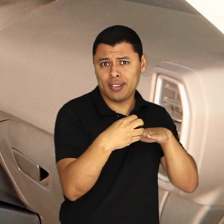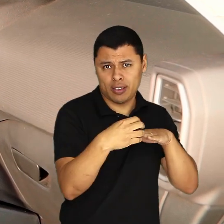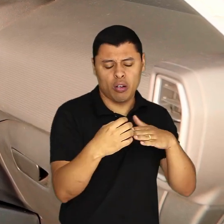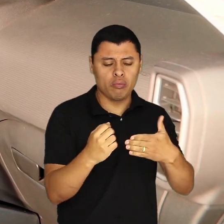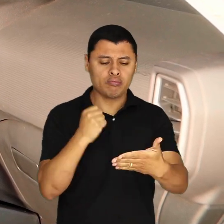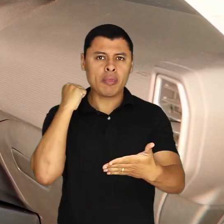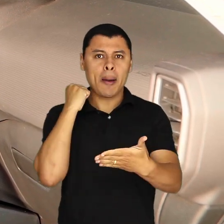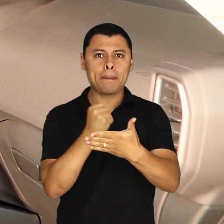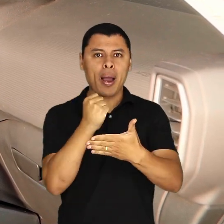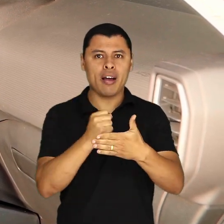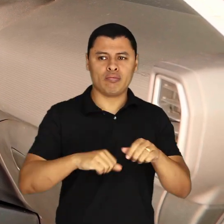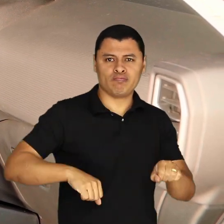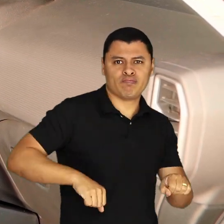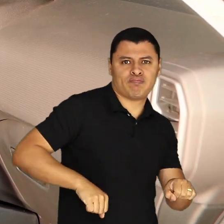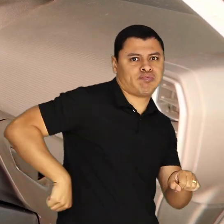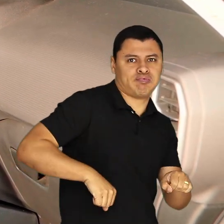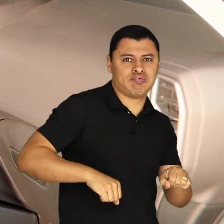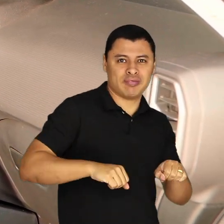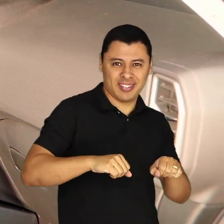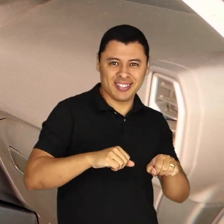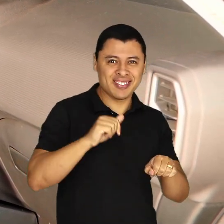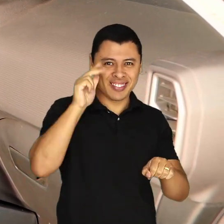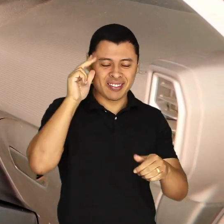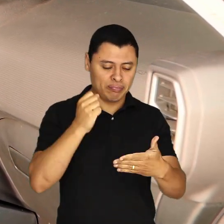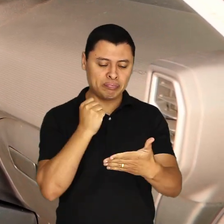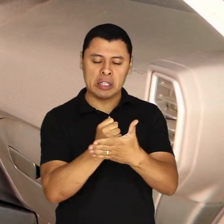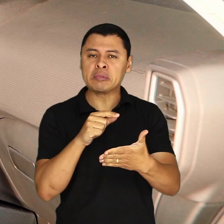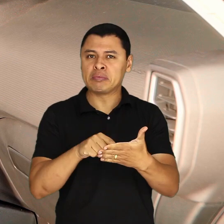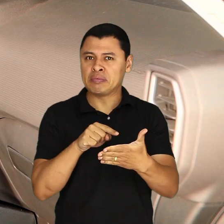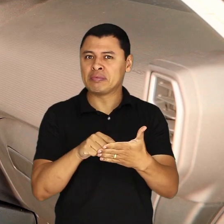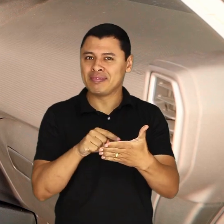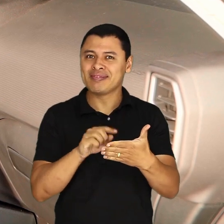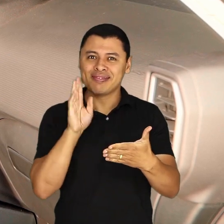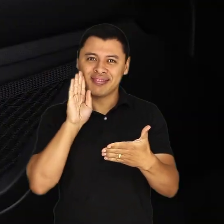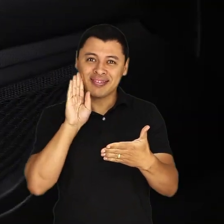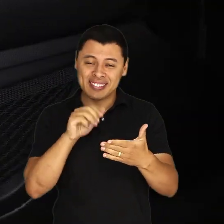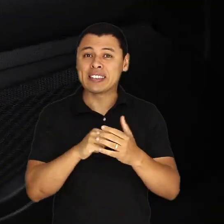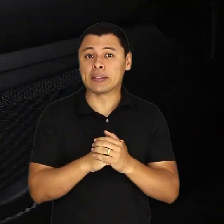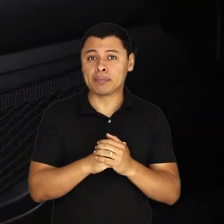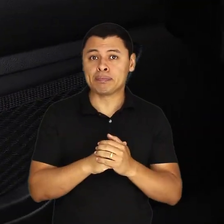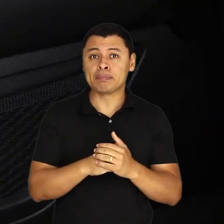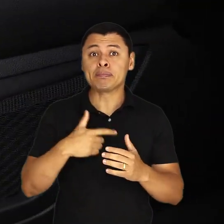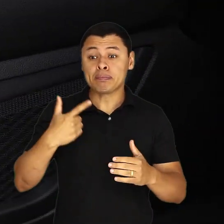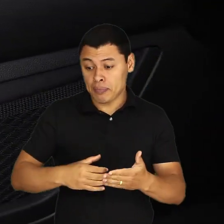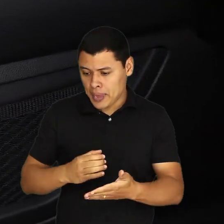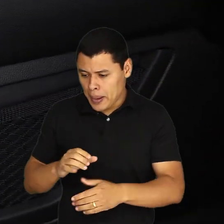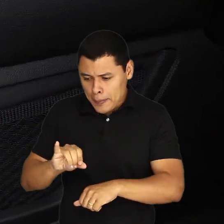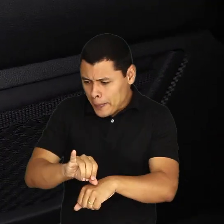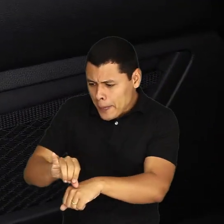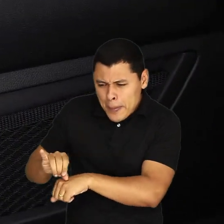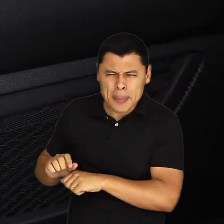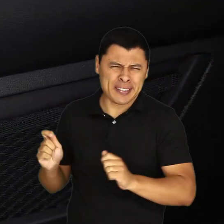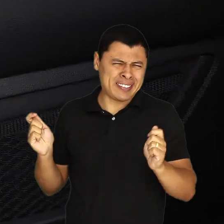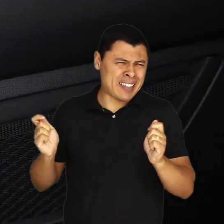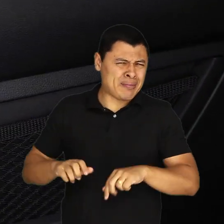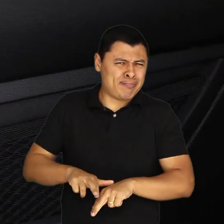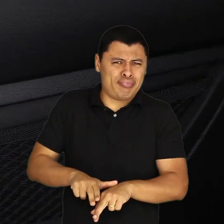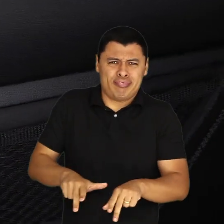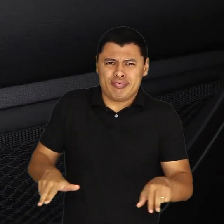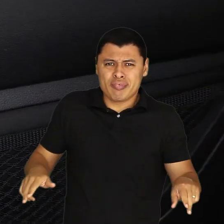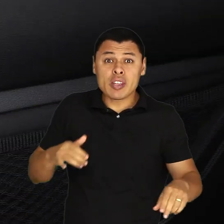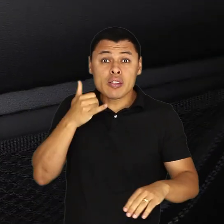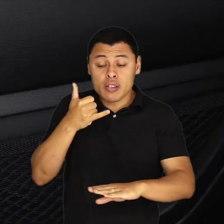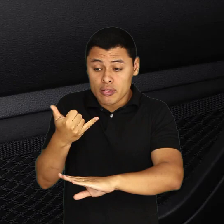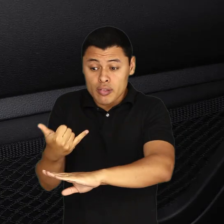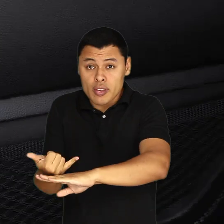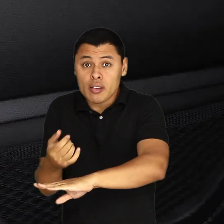E se recolher para deixar a marca Bronco aparecer aqui, é um no centro do volante. Porta-objeto aqui não falta aqui, carregador por indução numa